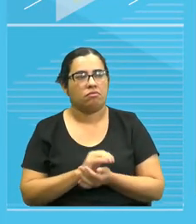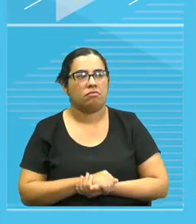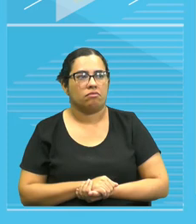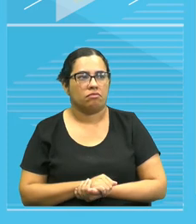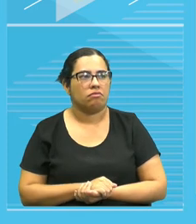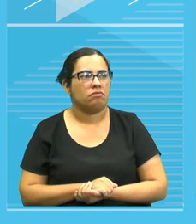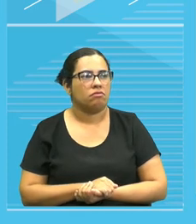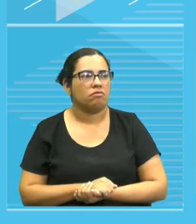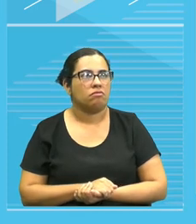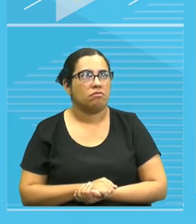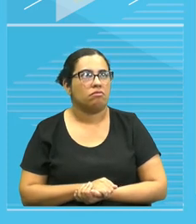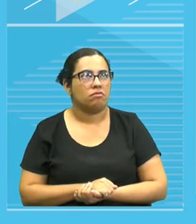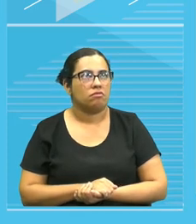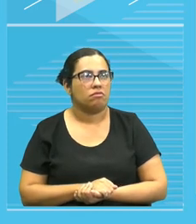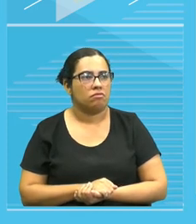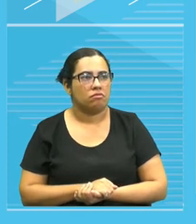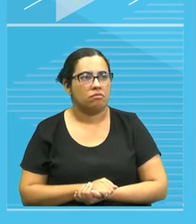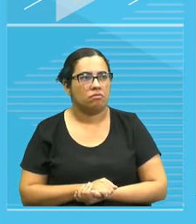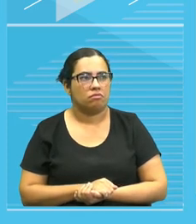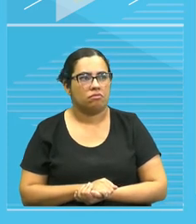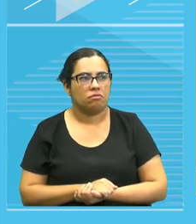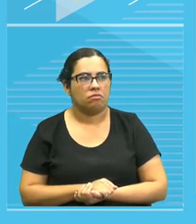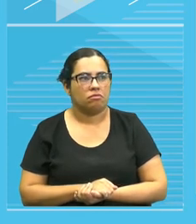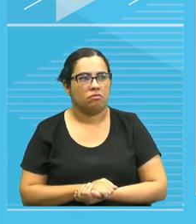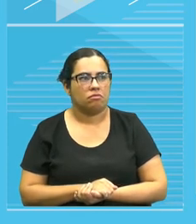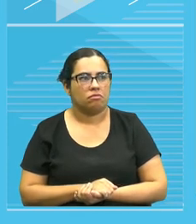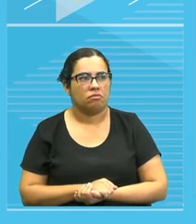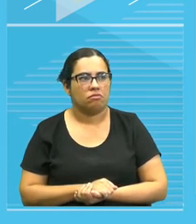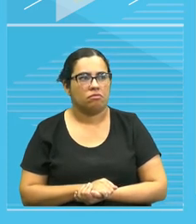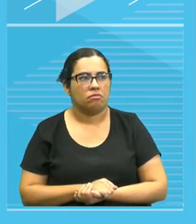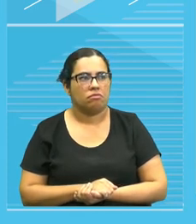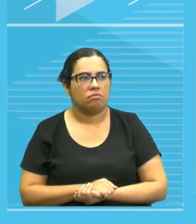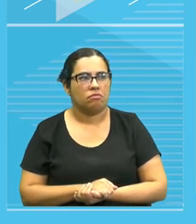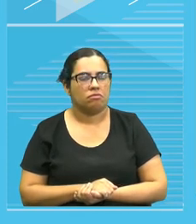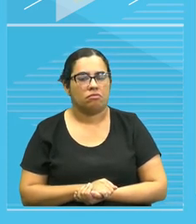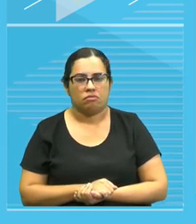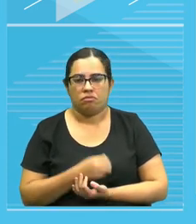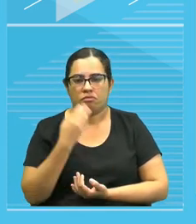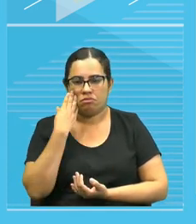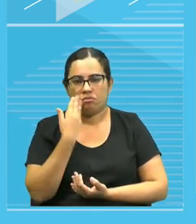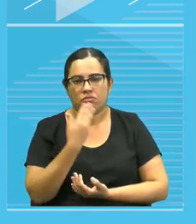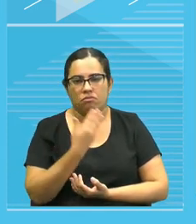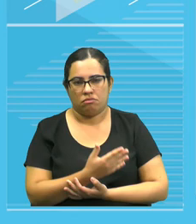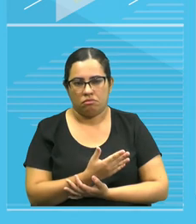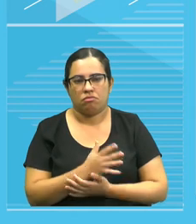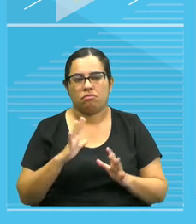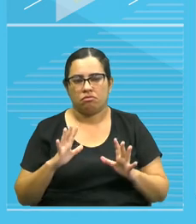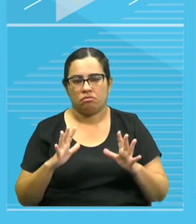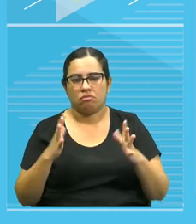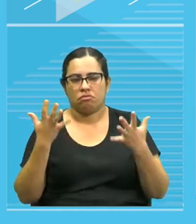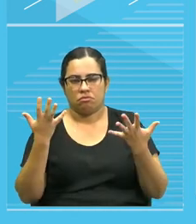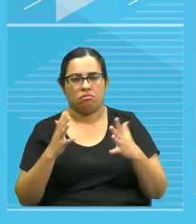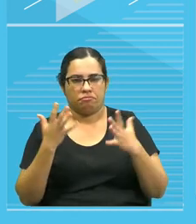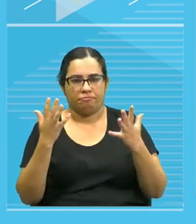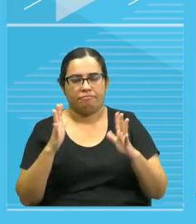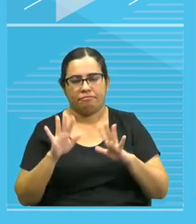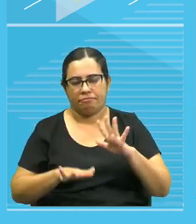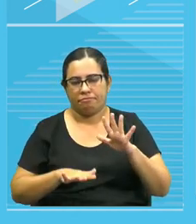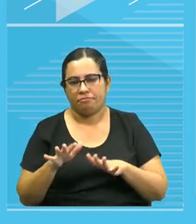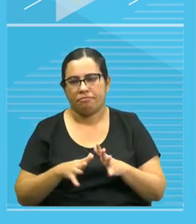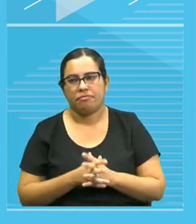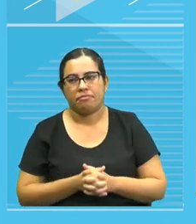a setinha ficou fora de lugar Às vezes acontece Quando muda de uma máquina para outra